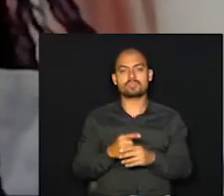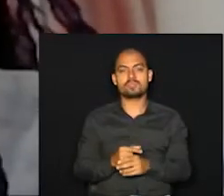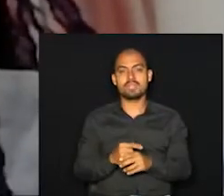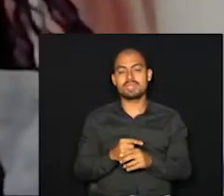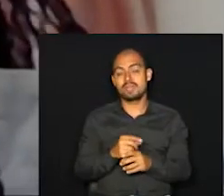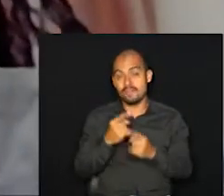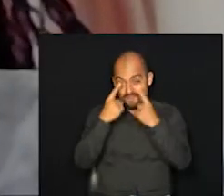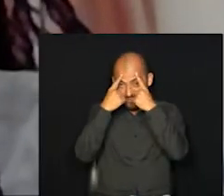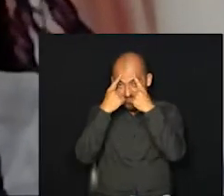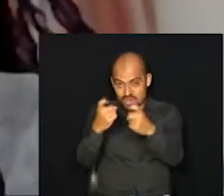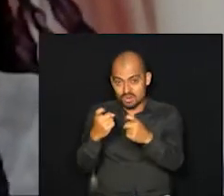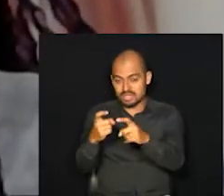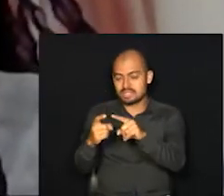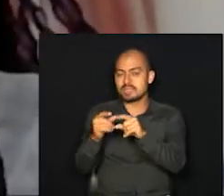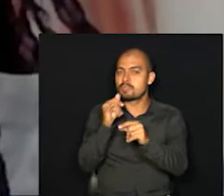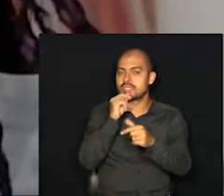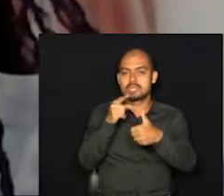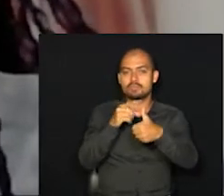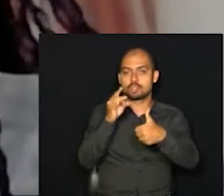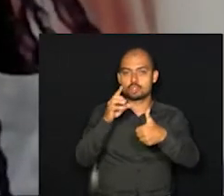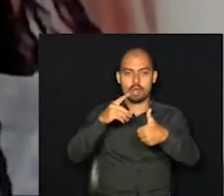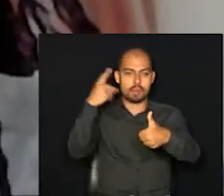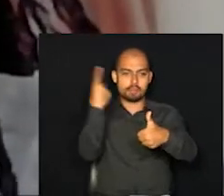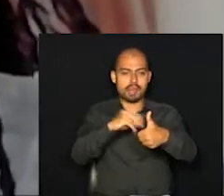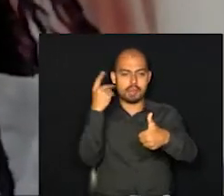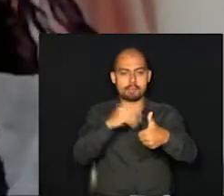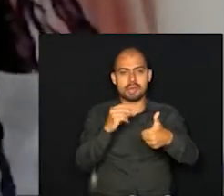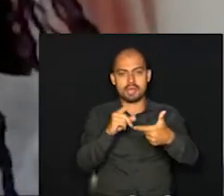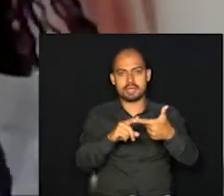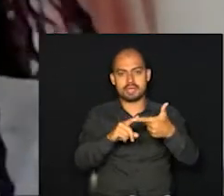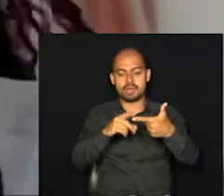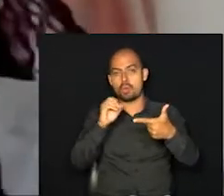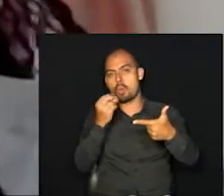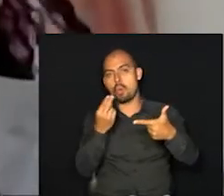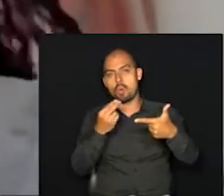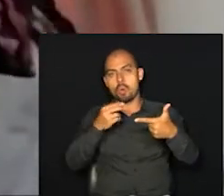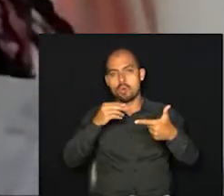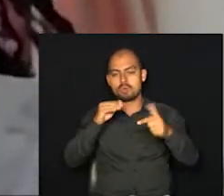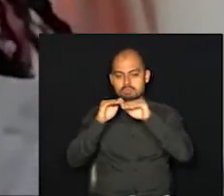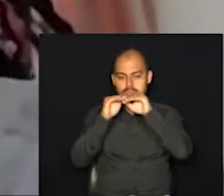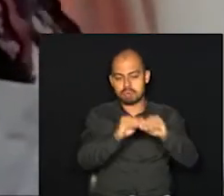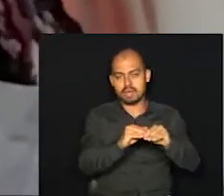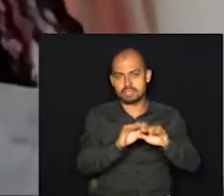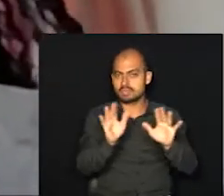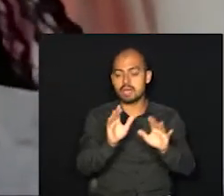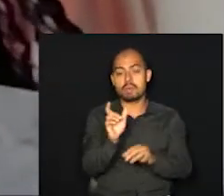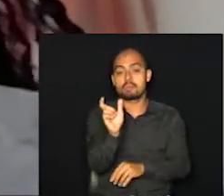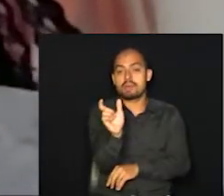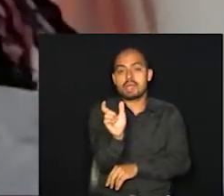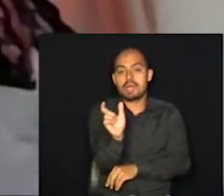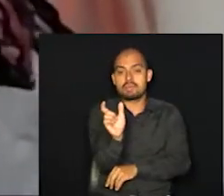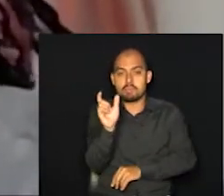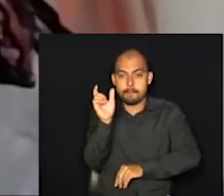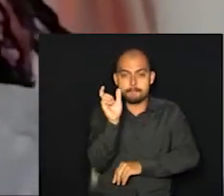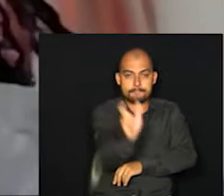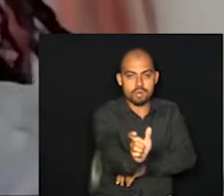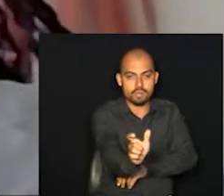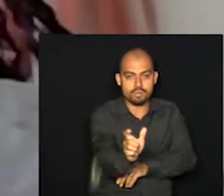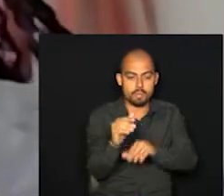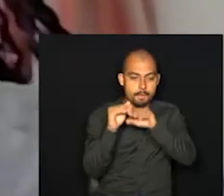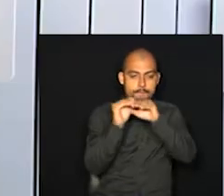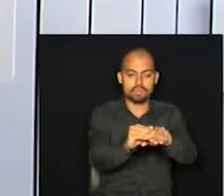aquela que você bate, que você mata, que você machuca. Uma palavra é uma violência. Sim. A